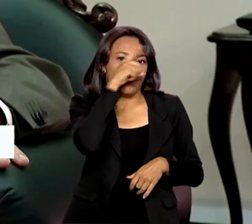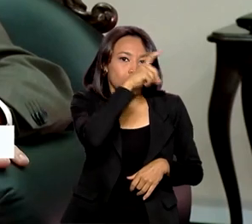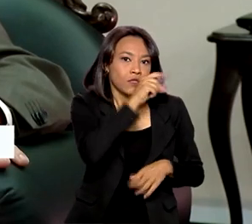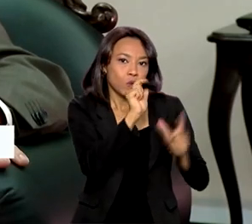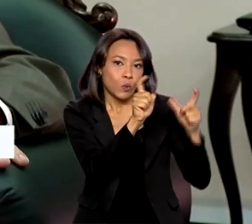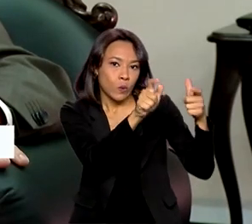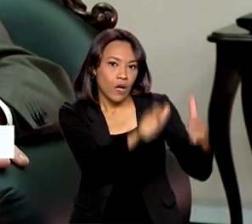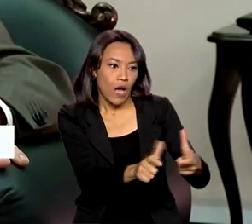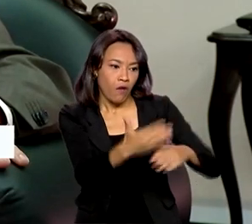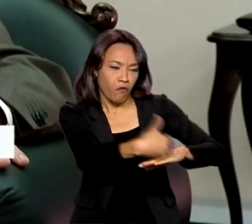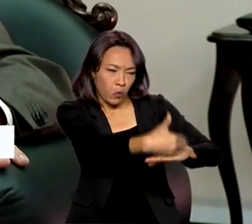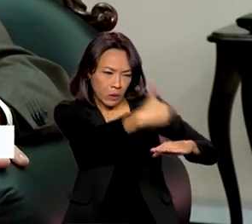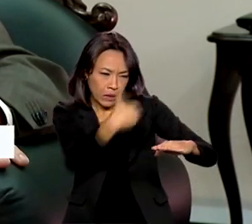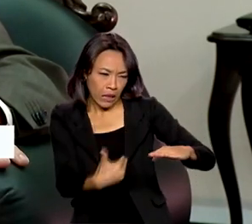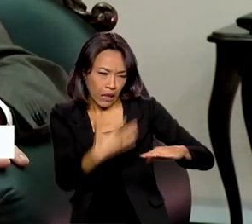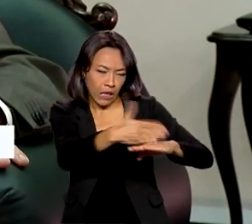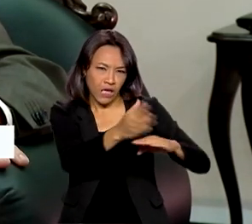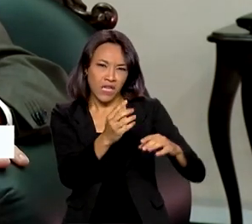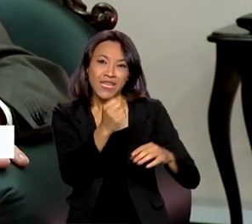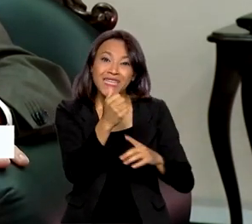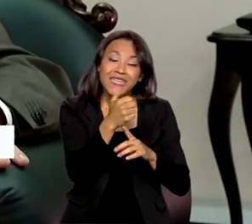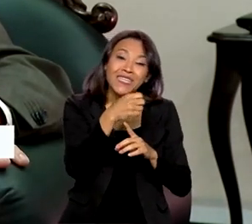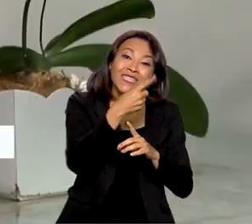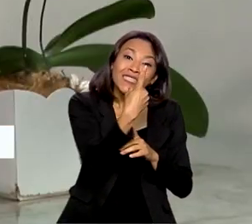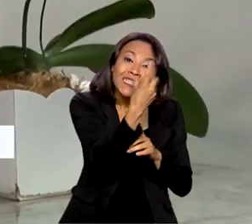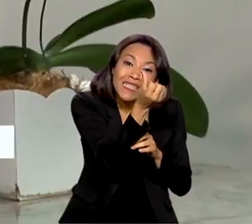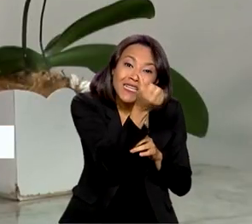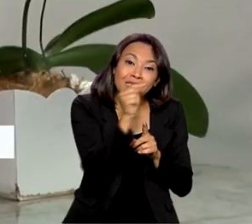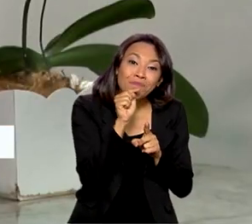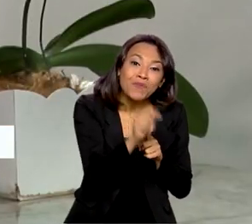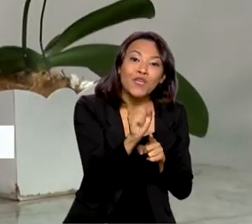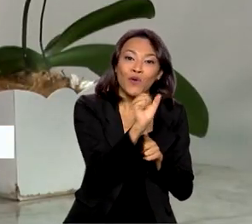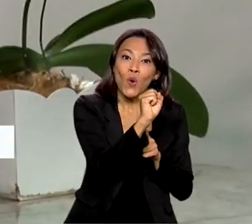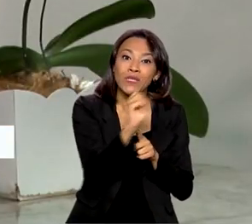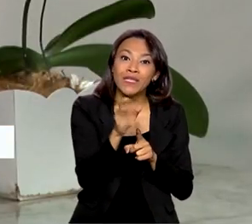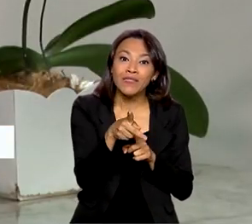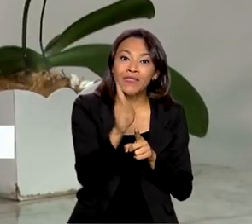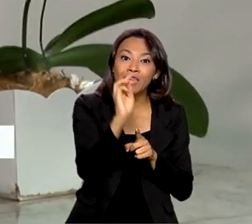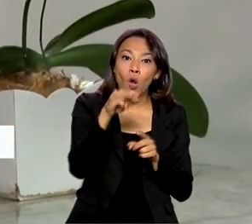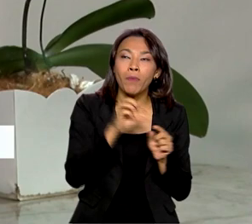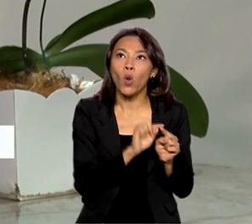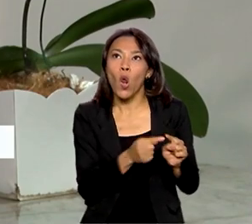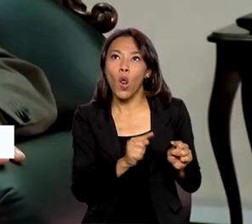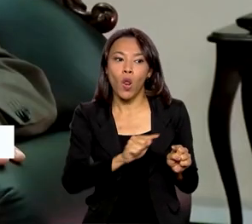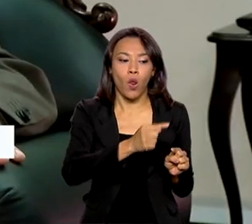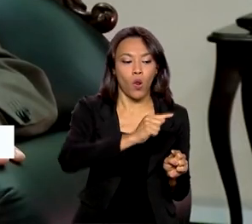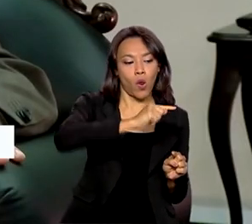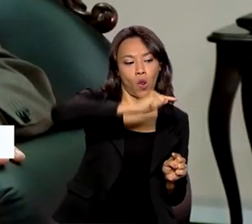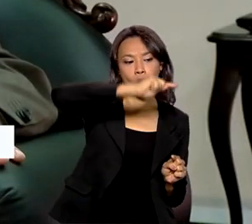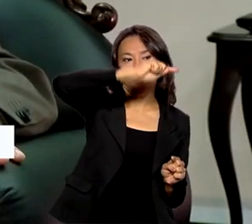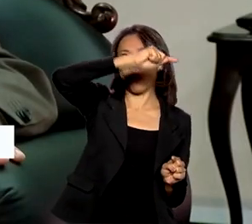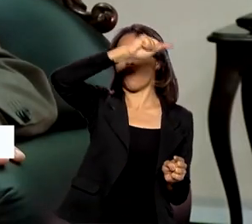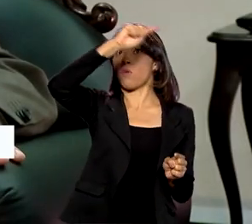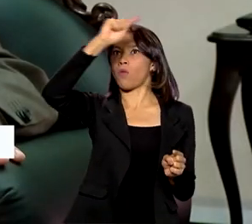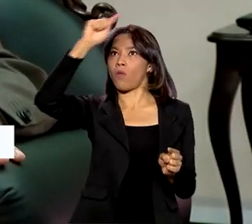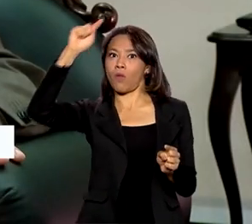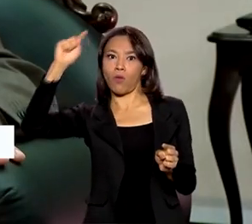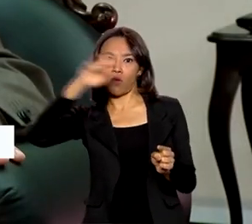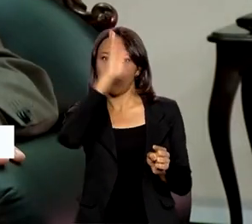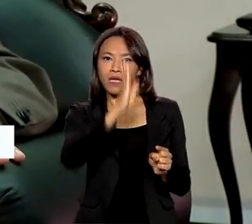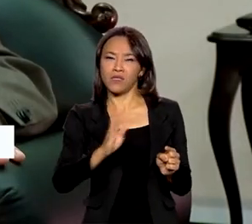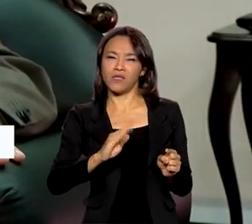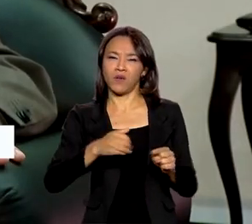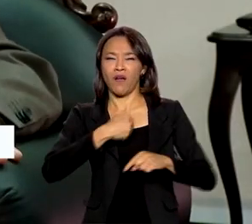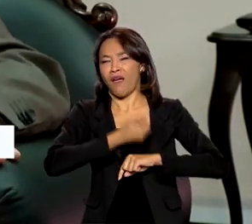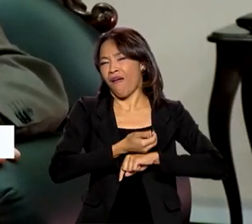temos uma fronteira e mais de 16 mil e 800 km de Fronteira seca com várias realidades a Floresta Amazônica é o